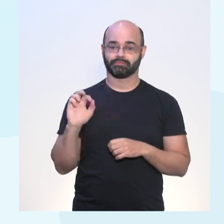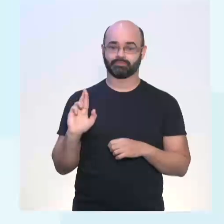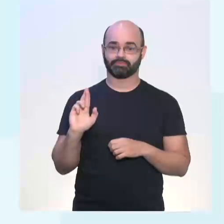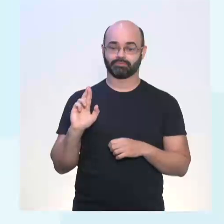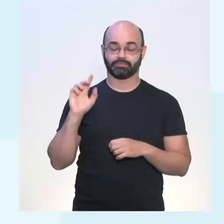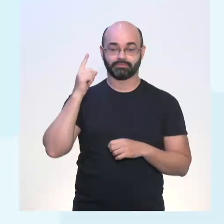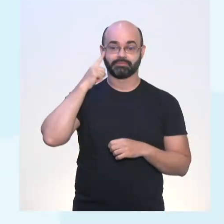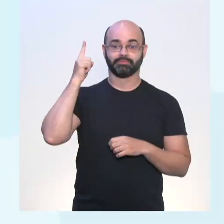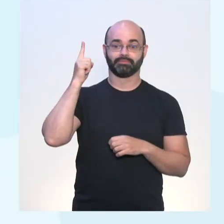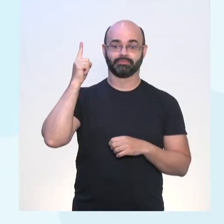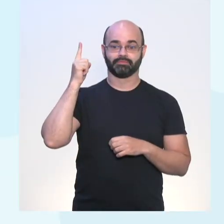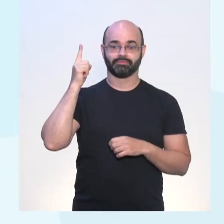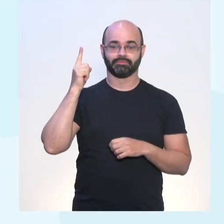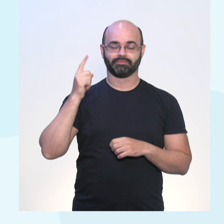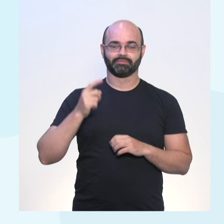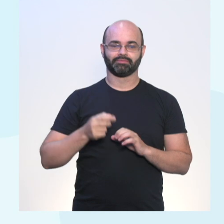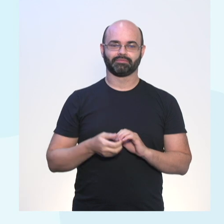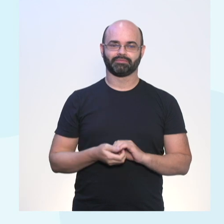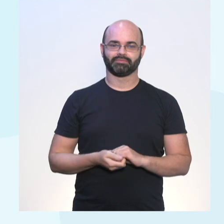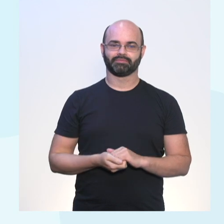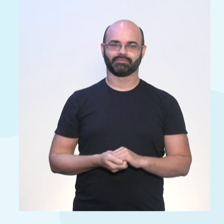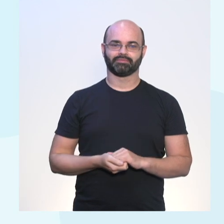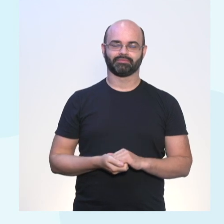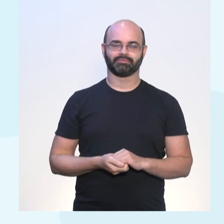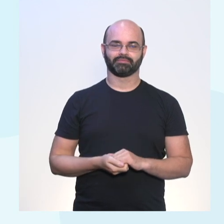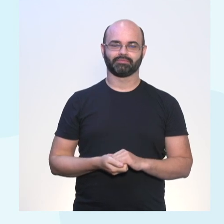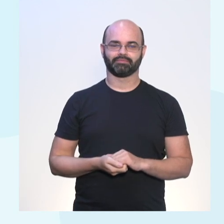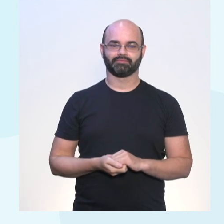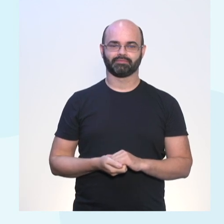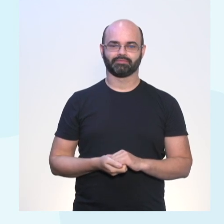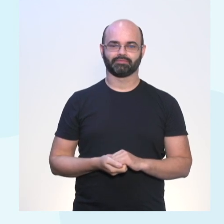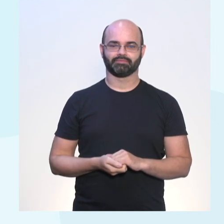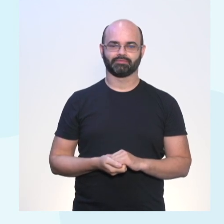solução. E ele diz o seguinte: o que